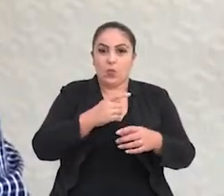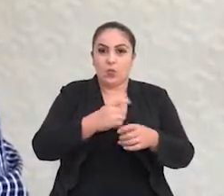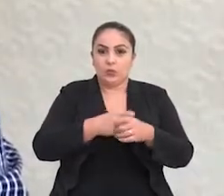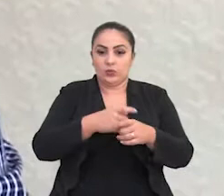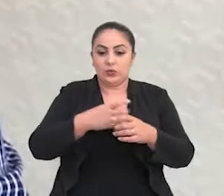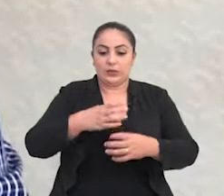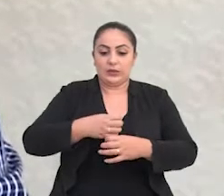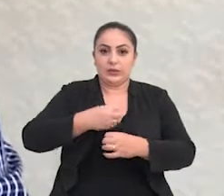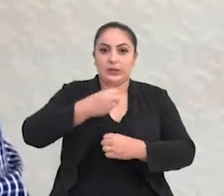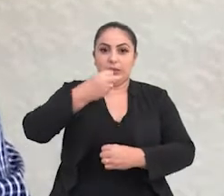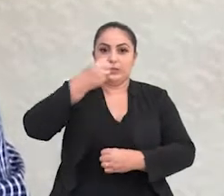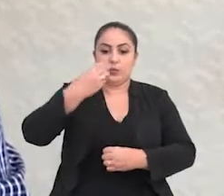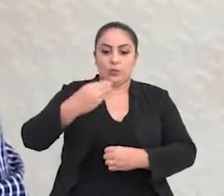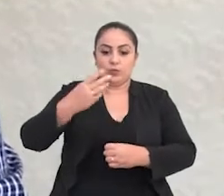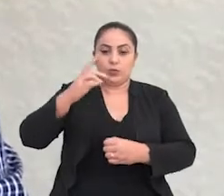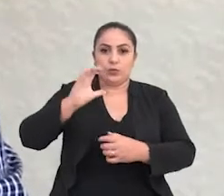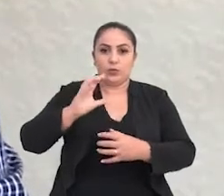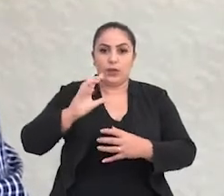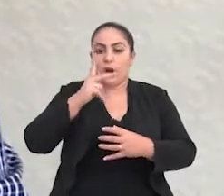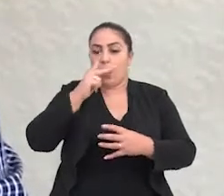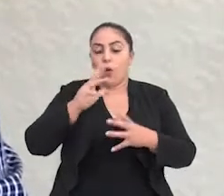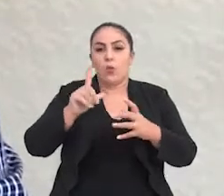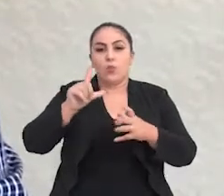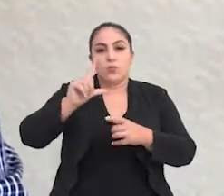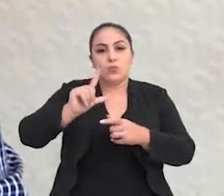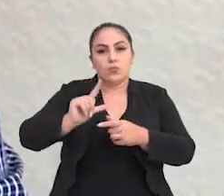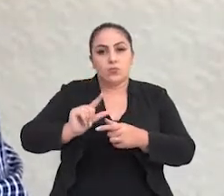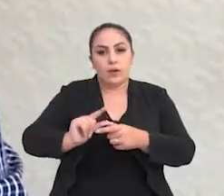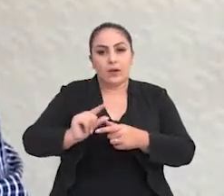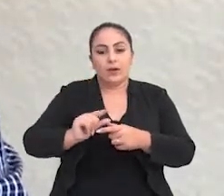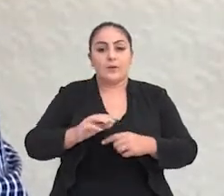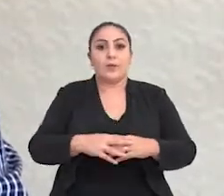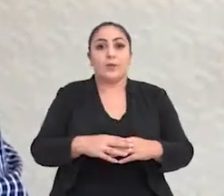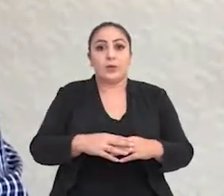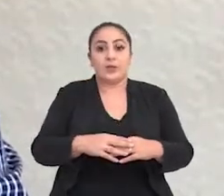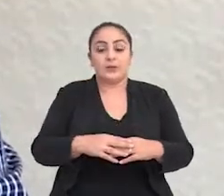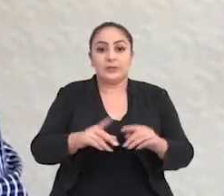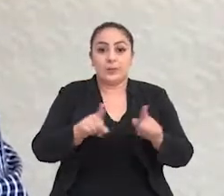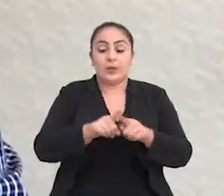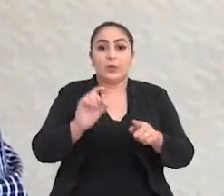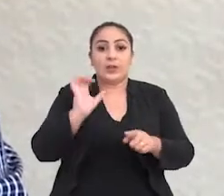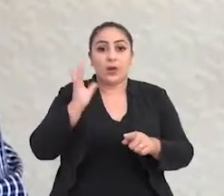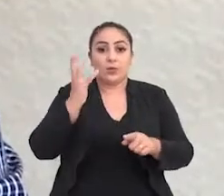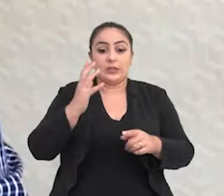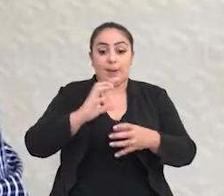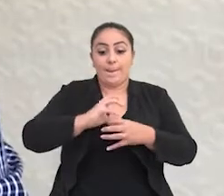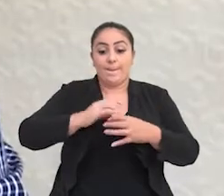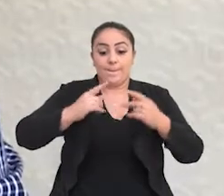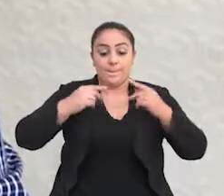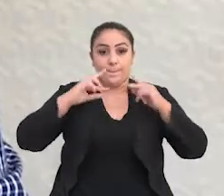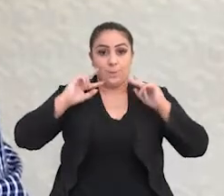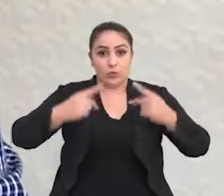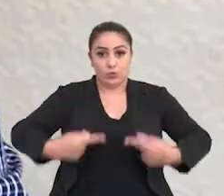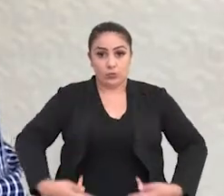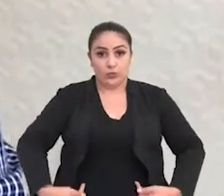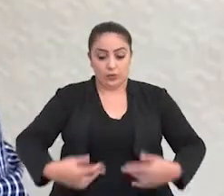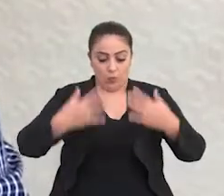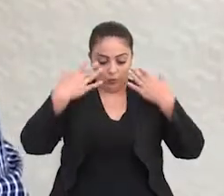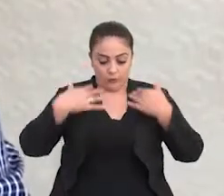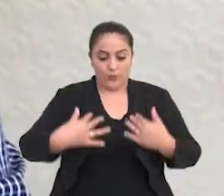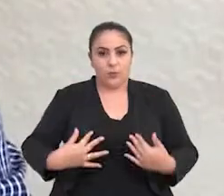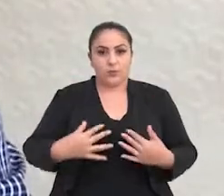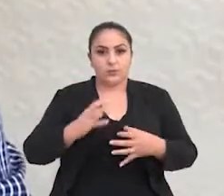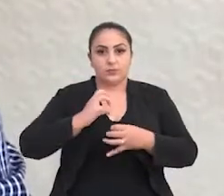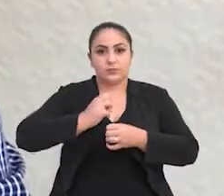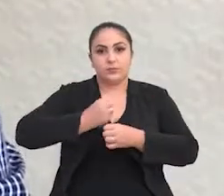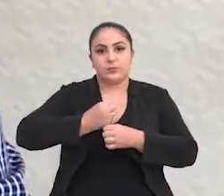cresce, o músculo encurta, esse encurtamento muscular leva a uma má postura, que piora